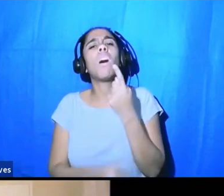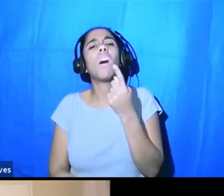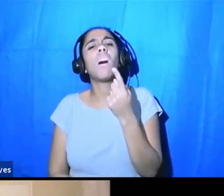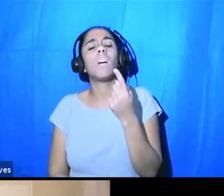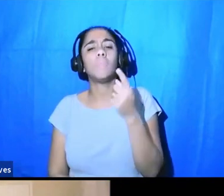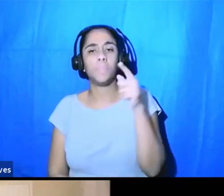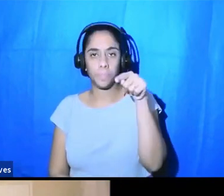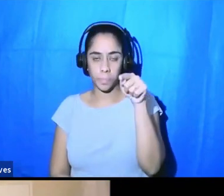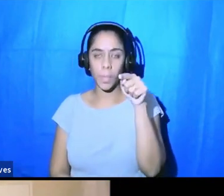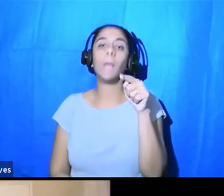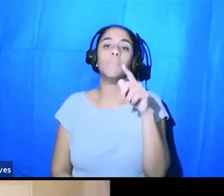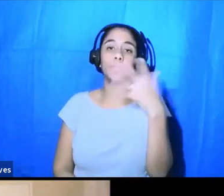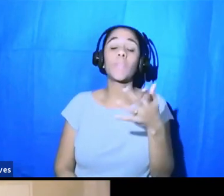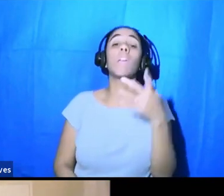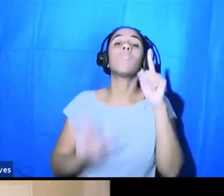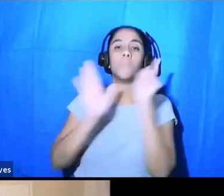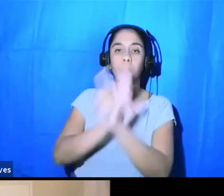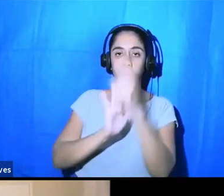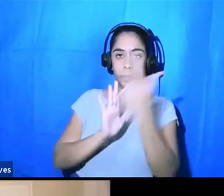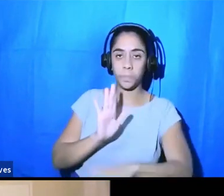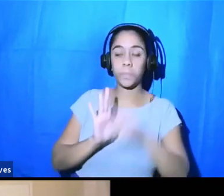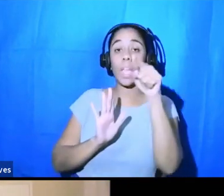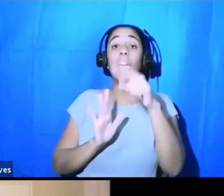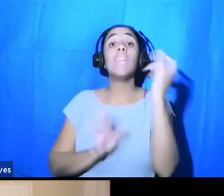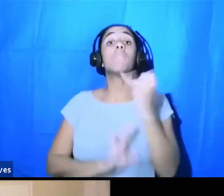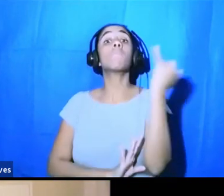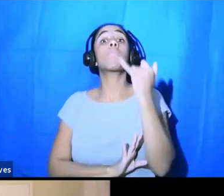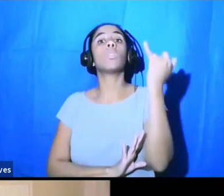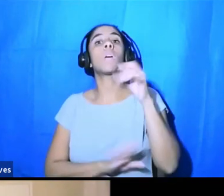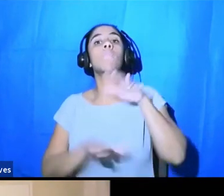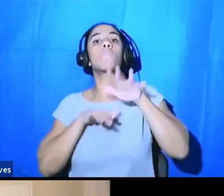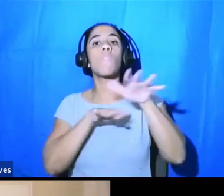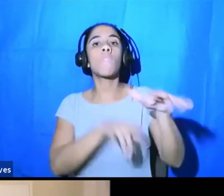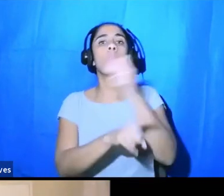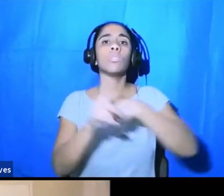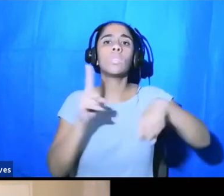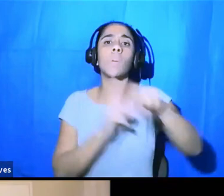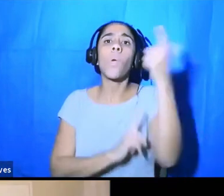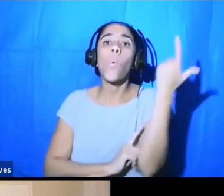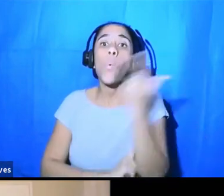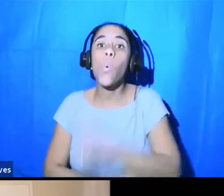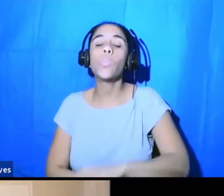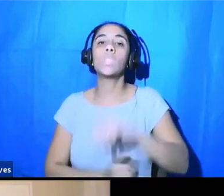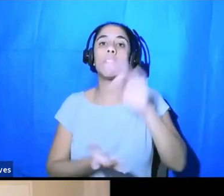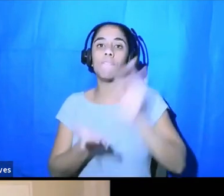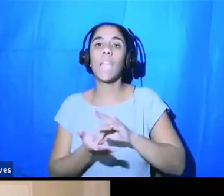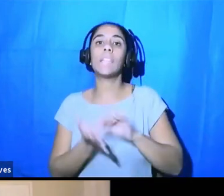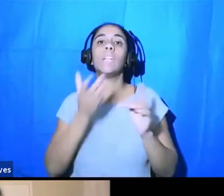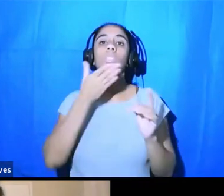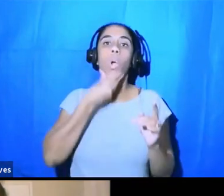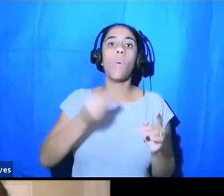importância dos movimentos sociais, né? Para essa conquista da paridade de gênero na Assembleia Constituinte, né?